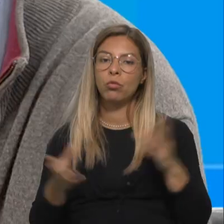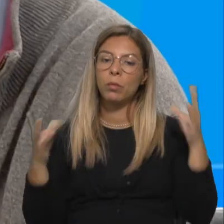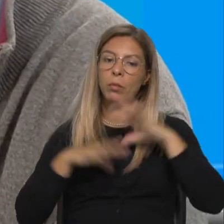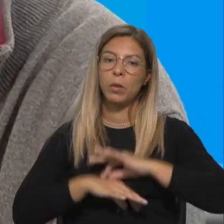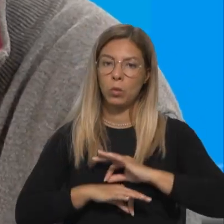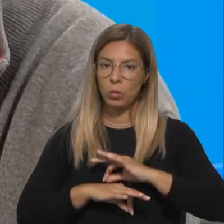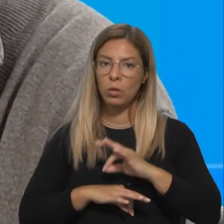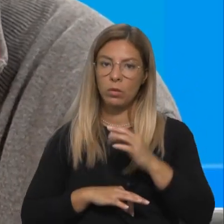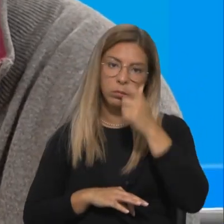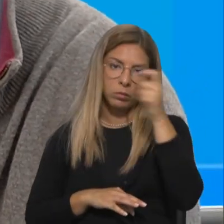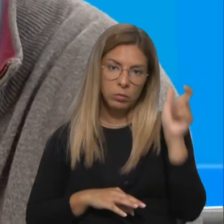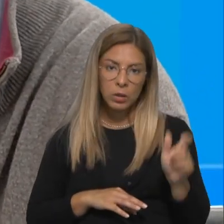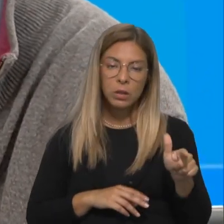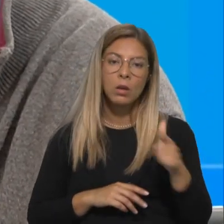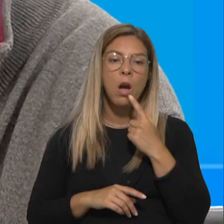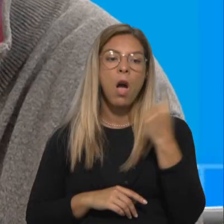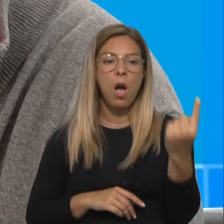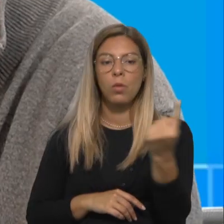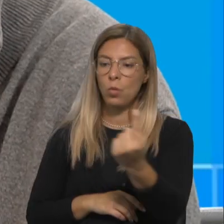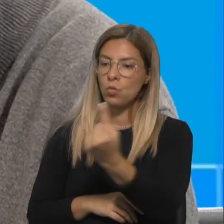pouco, de cada um dos seus membros.